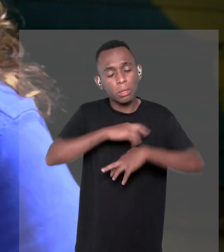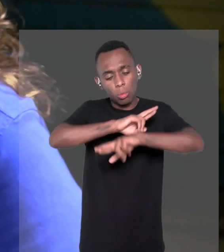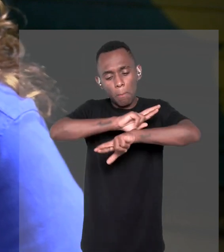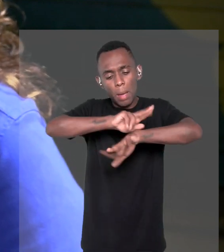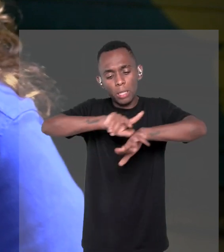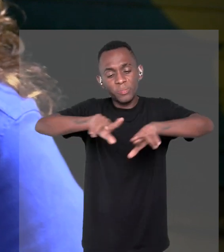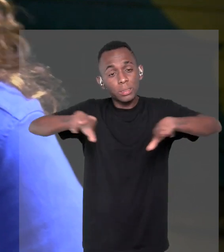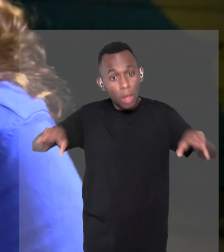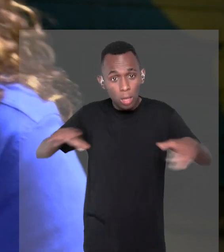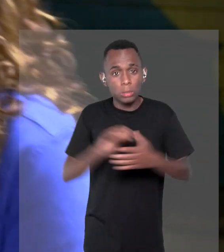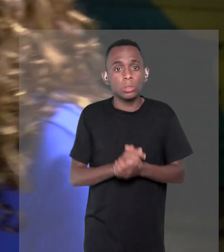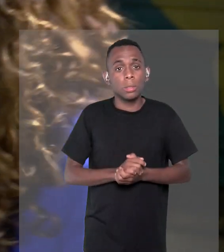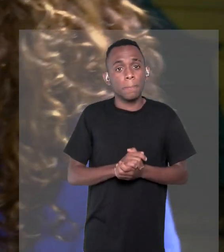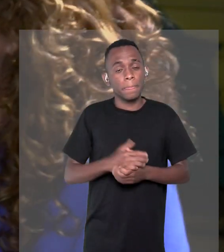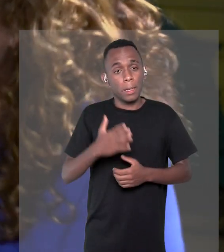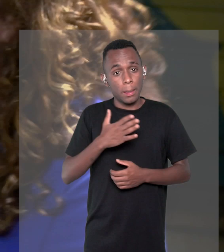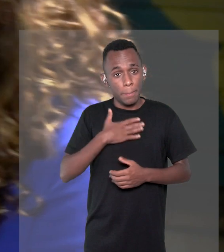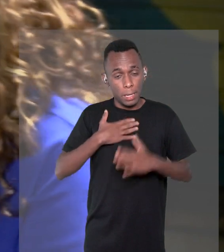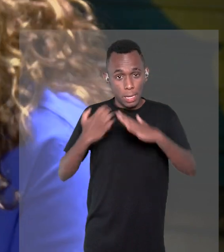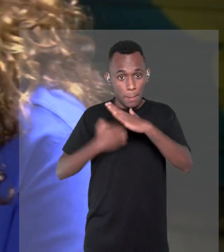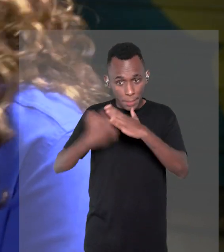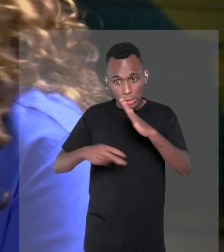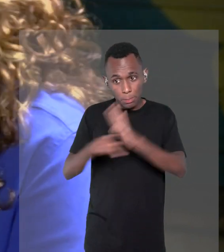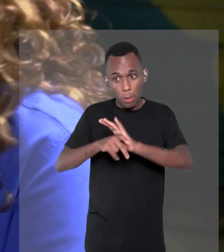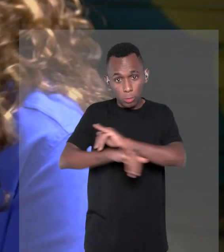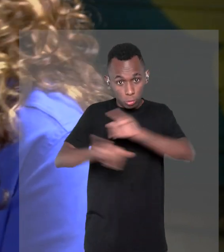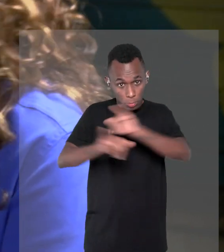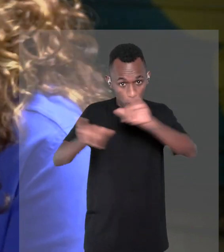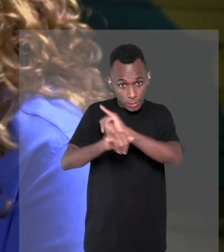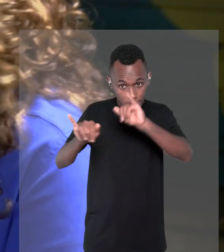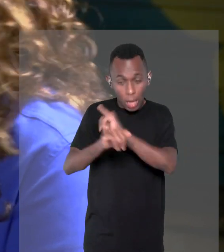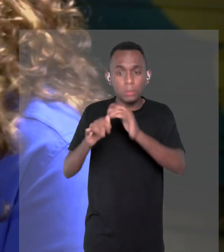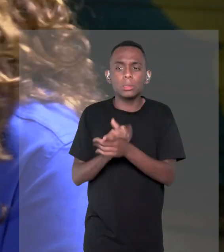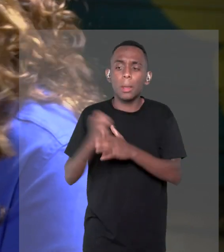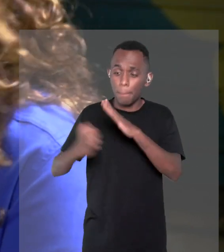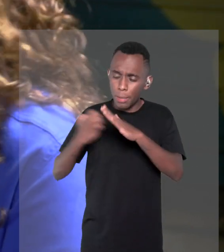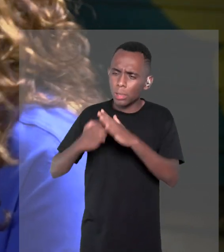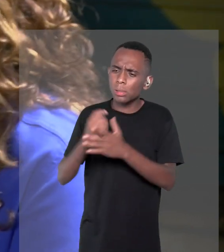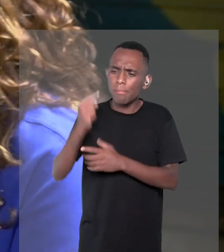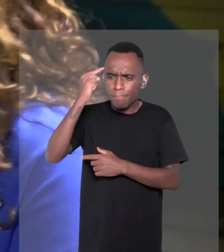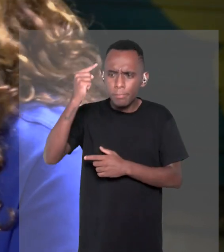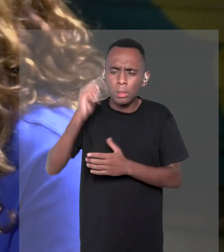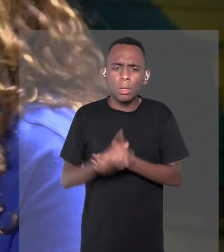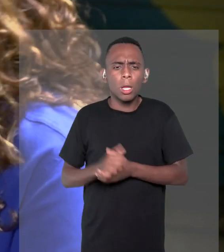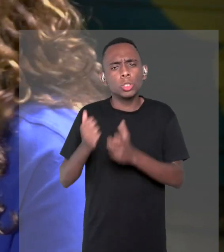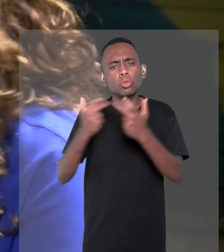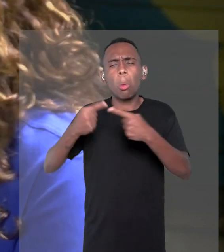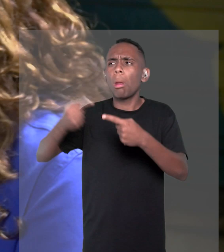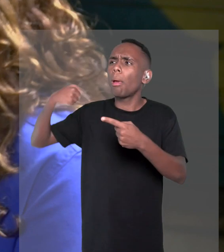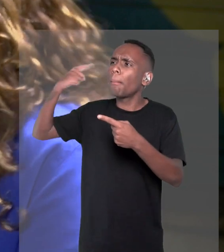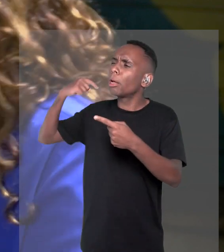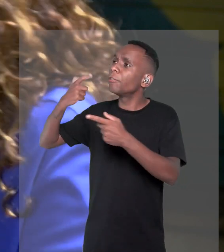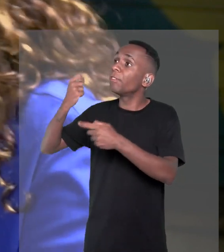como tem, por um lado, para mim é evidente uma ampliação de consciência do mundo, assim, como